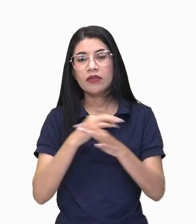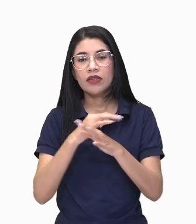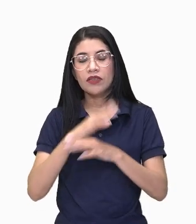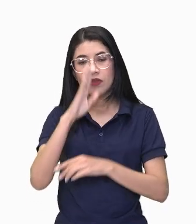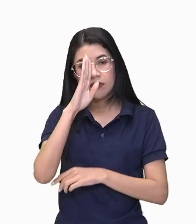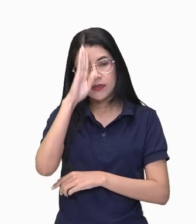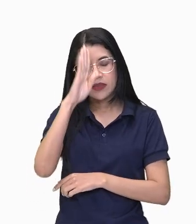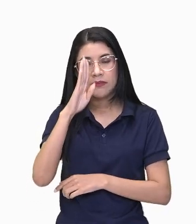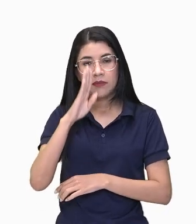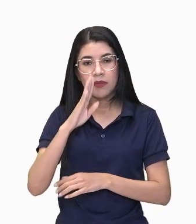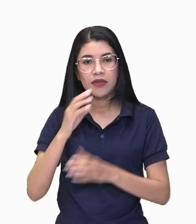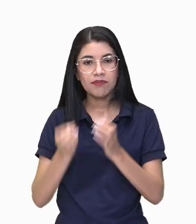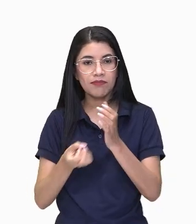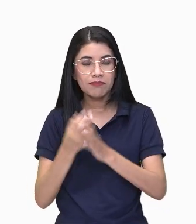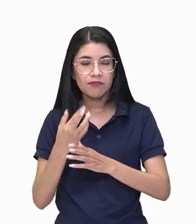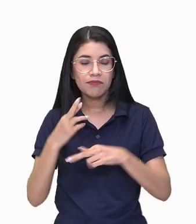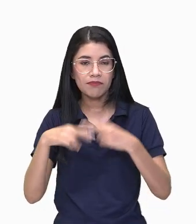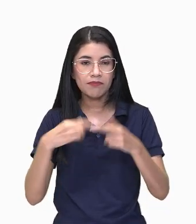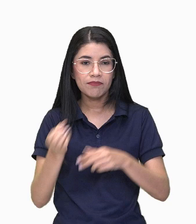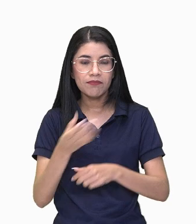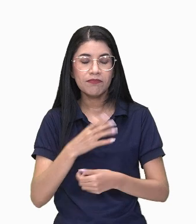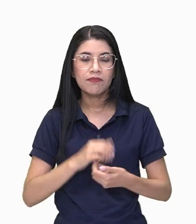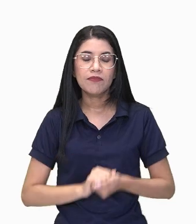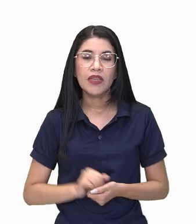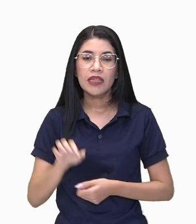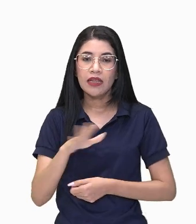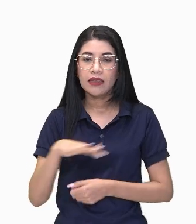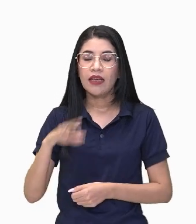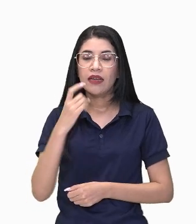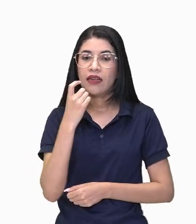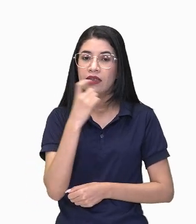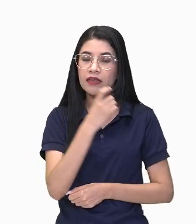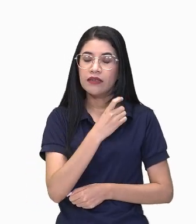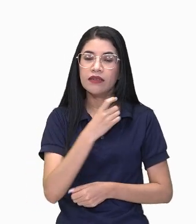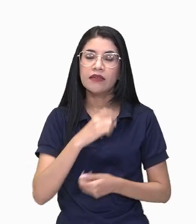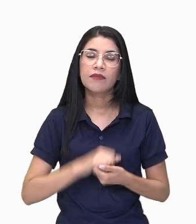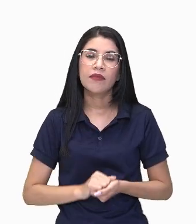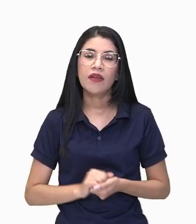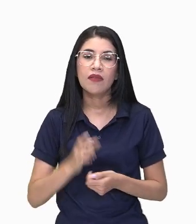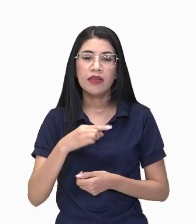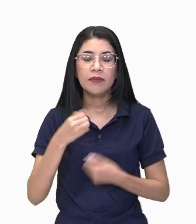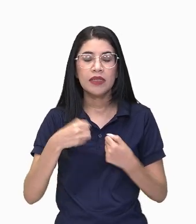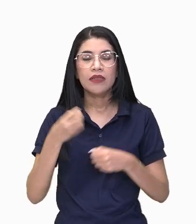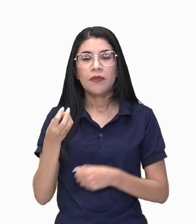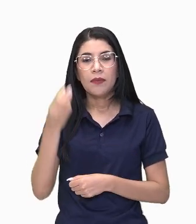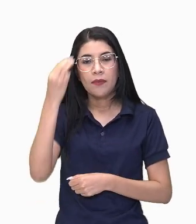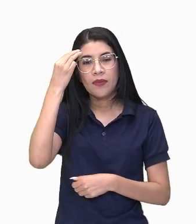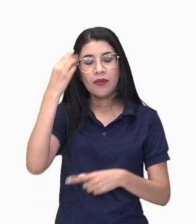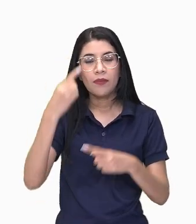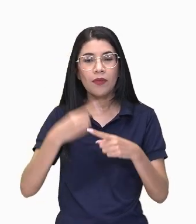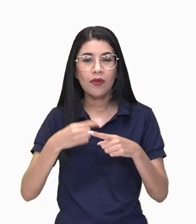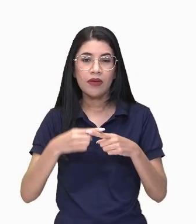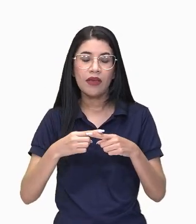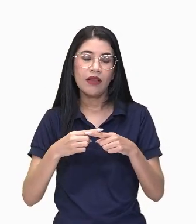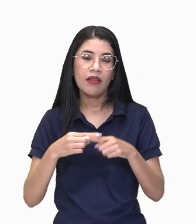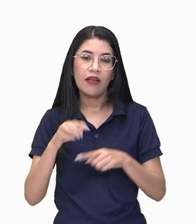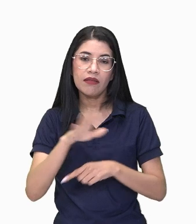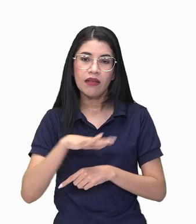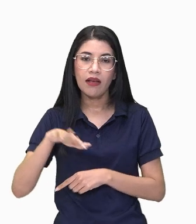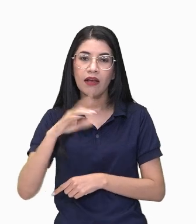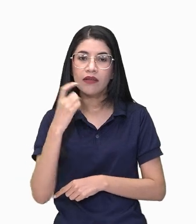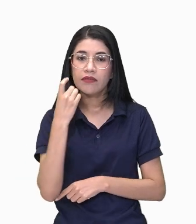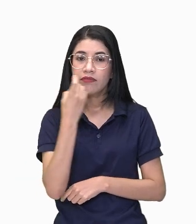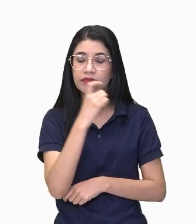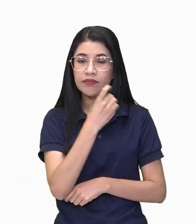outras. Então, percebe que está ali na Península Itálica, aí que vocês coloquem na cabecinha de vocês. Por que a Península Itálica?